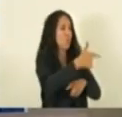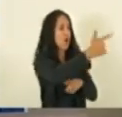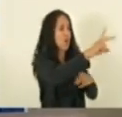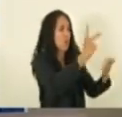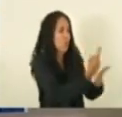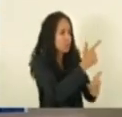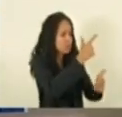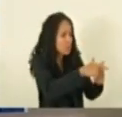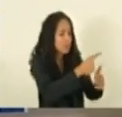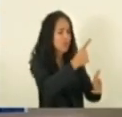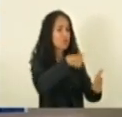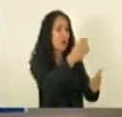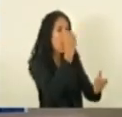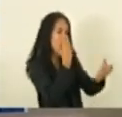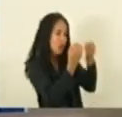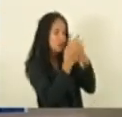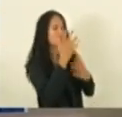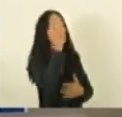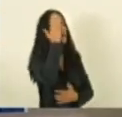enfim.